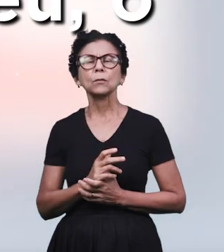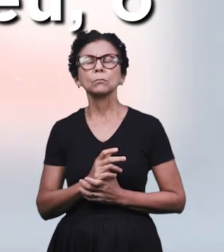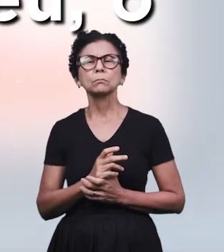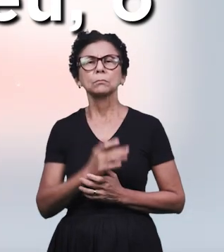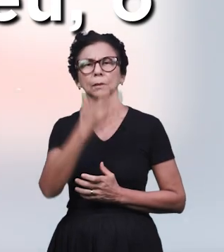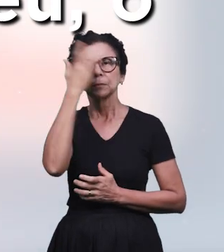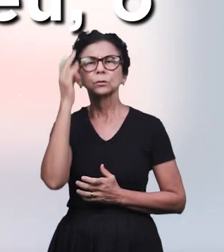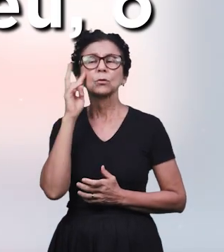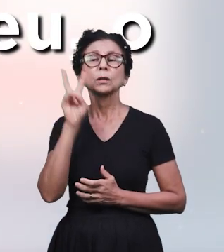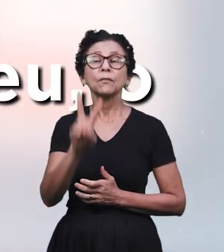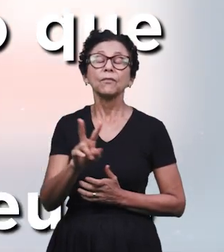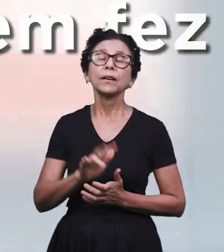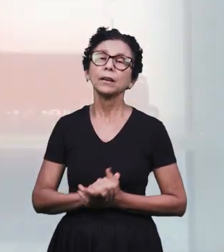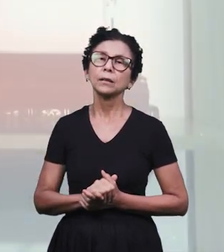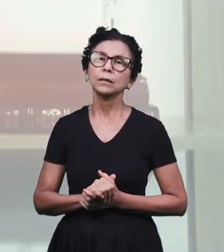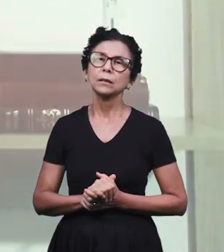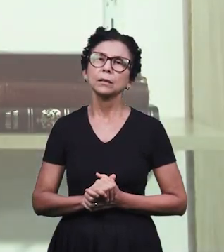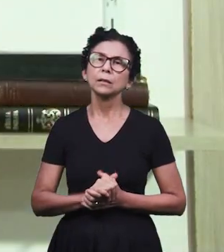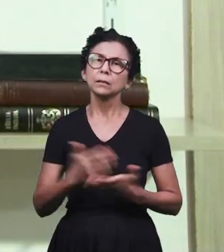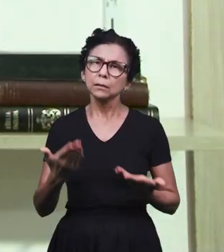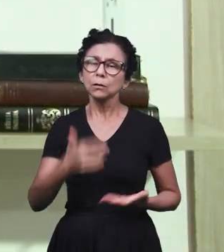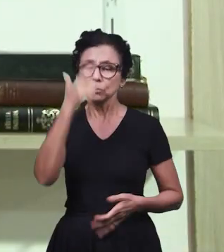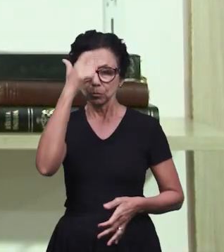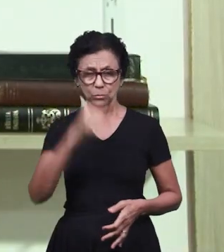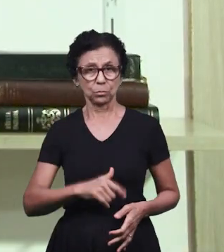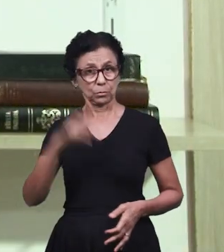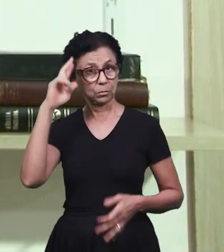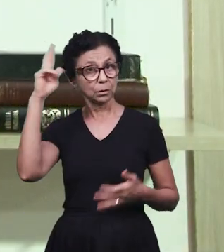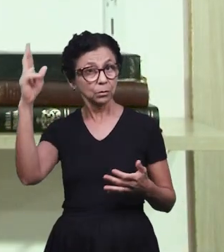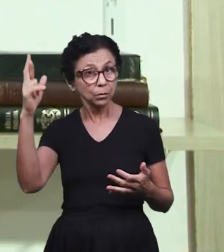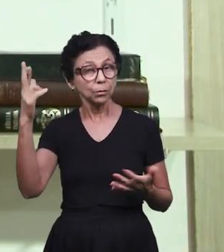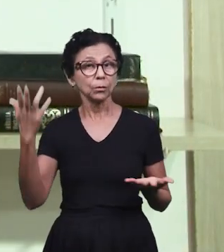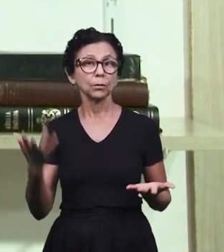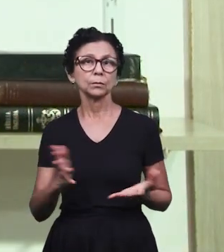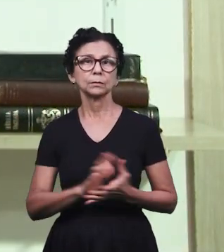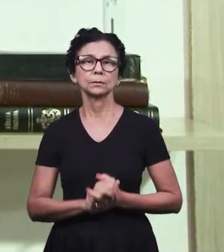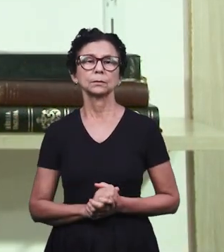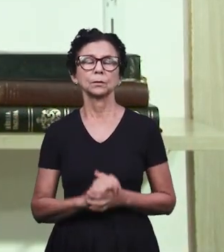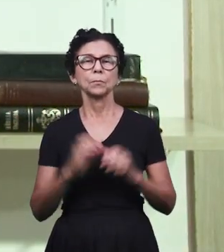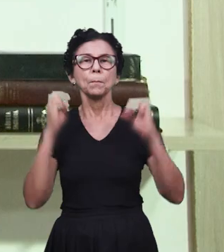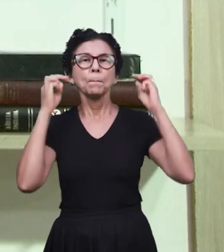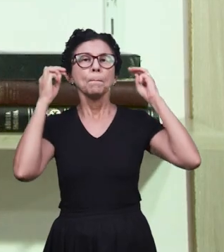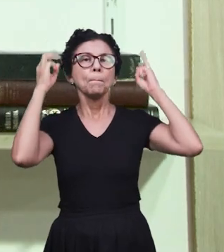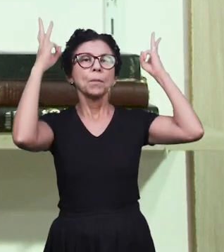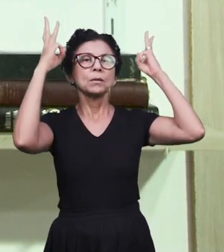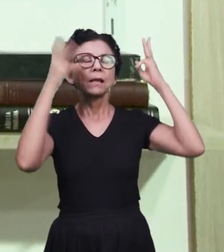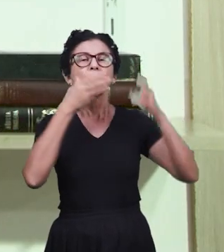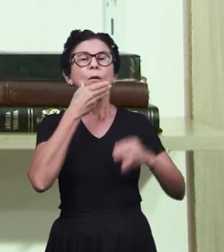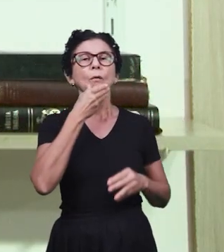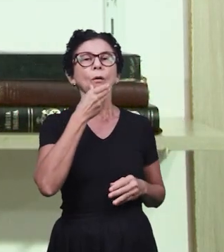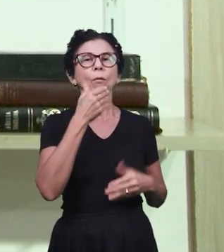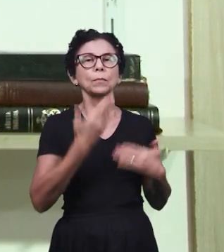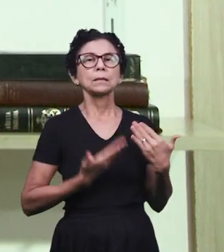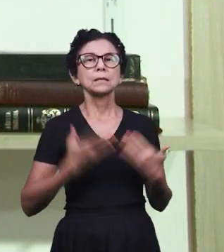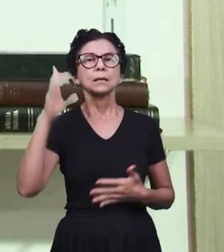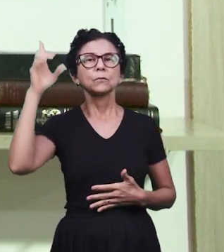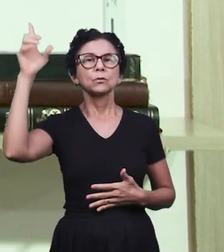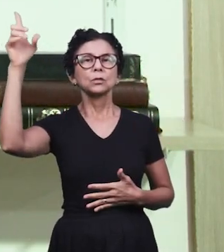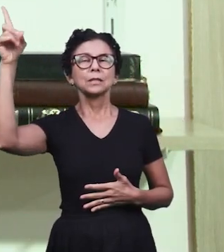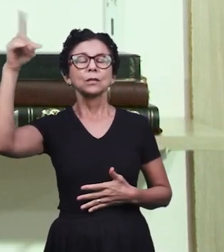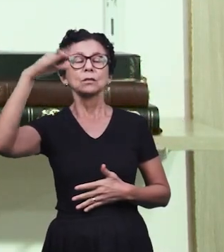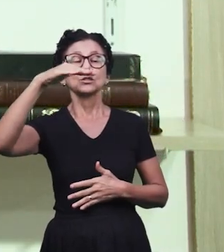Senhor? Moisés estava diante de uma situação, diante de um chamado do Senhor para ir falar a